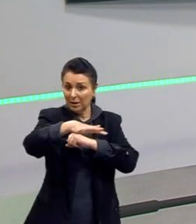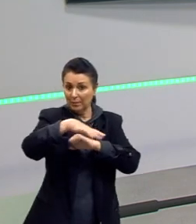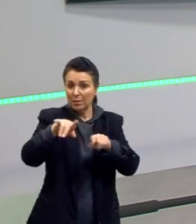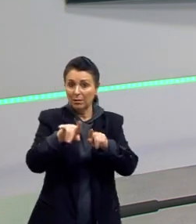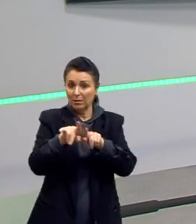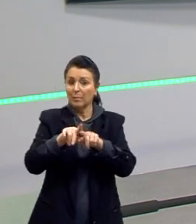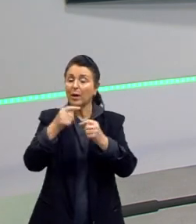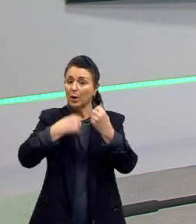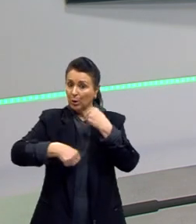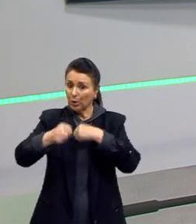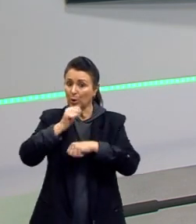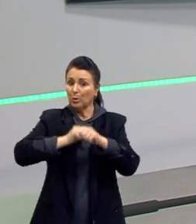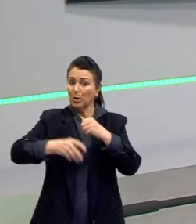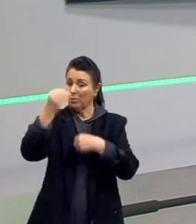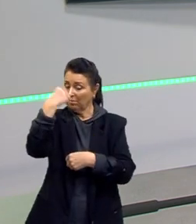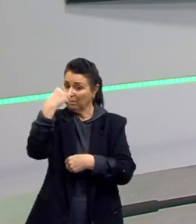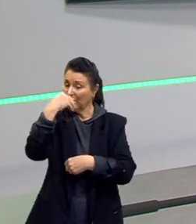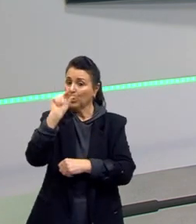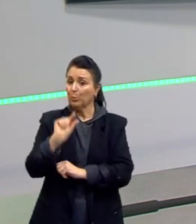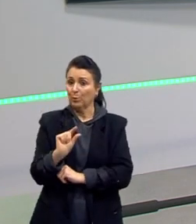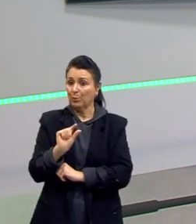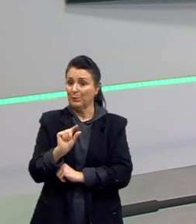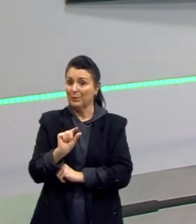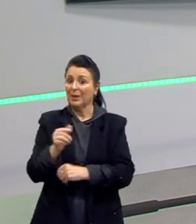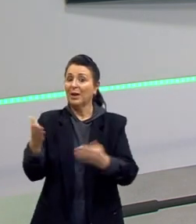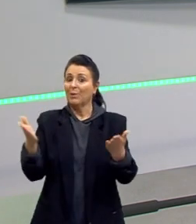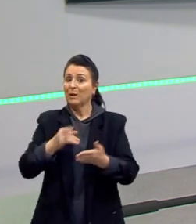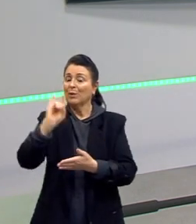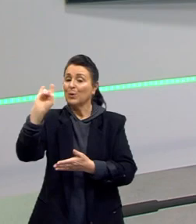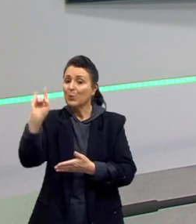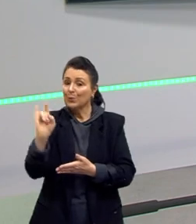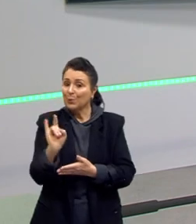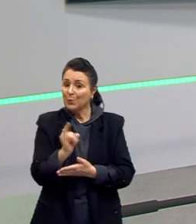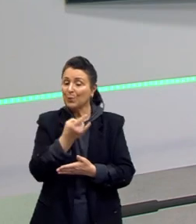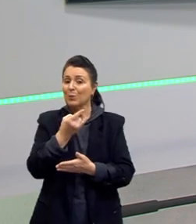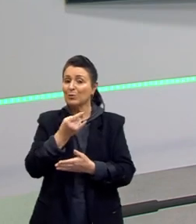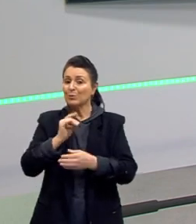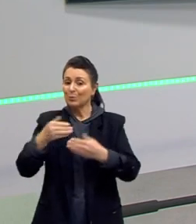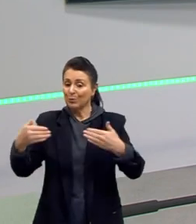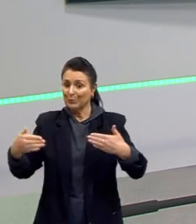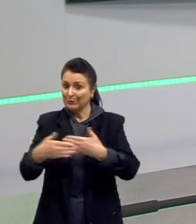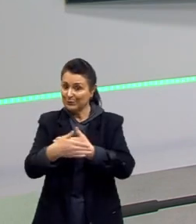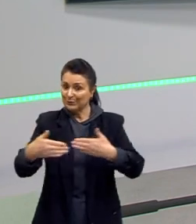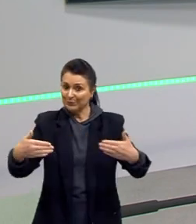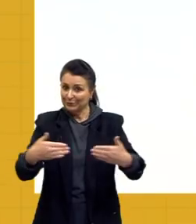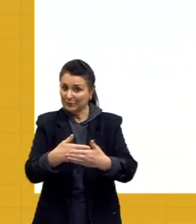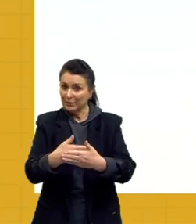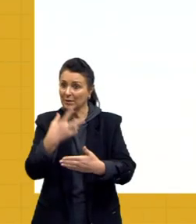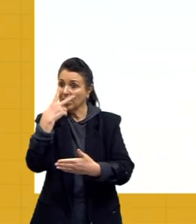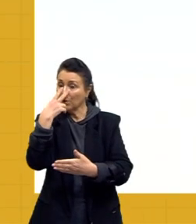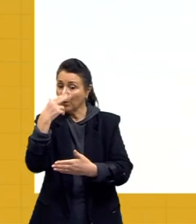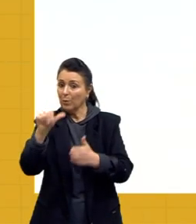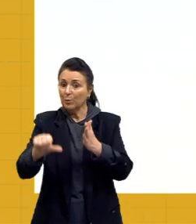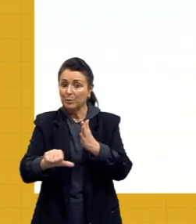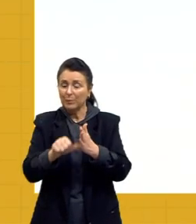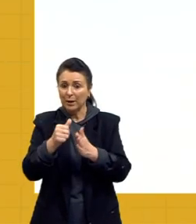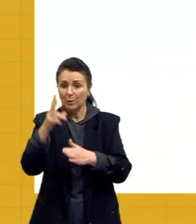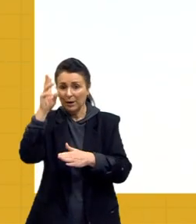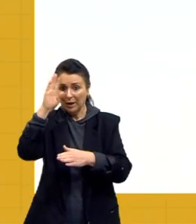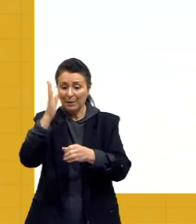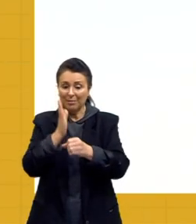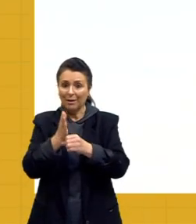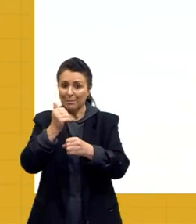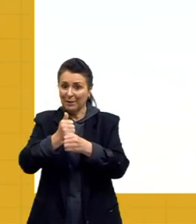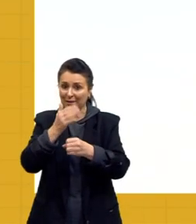E aí nós chegamos no nosso último slide Zinho que é justamente sobre aquele primeiro slide né da Batata